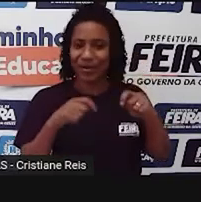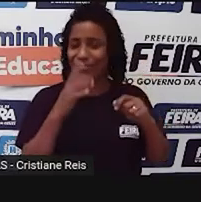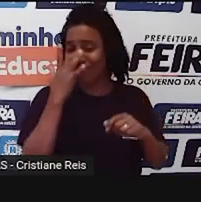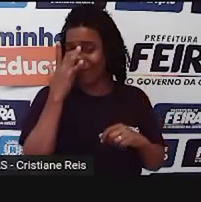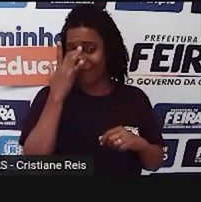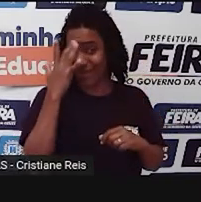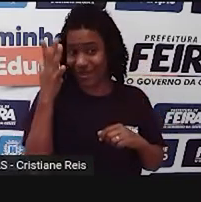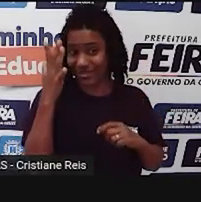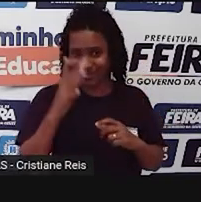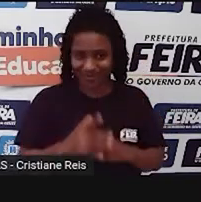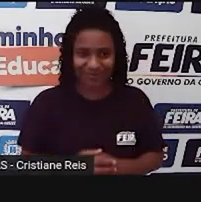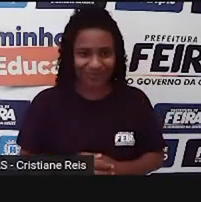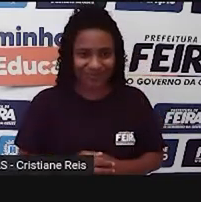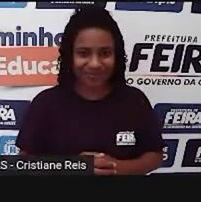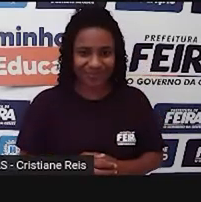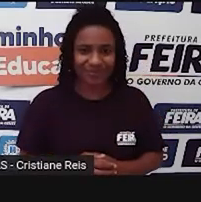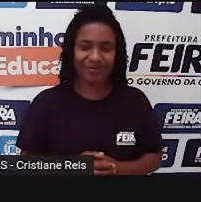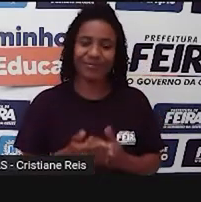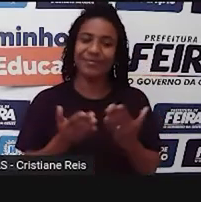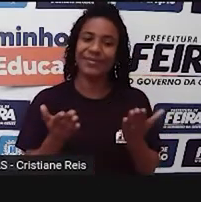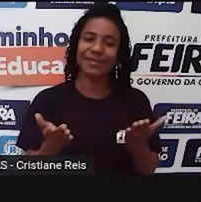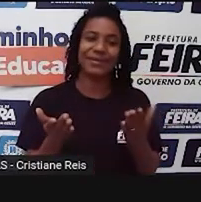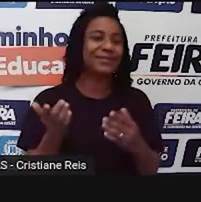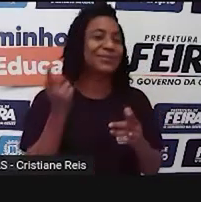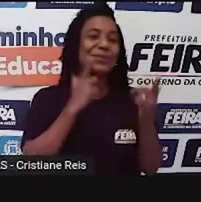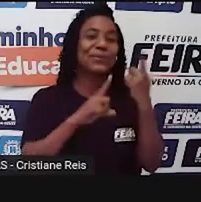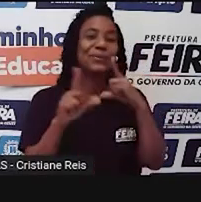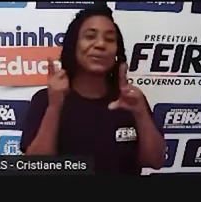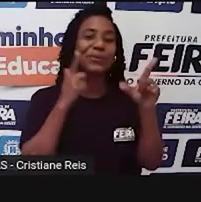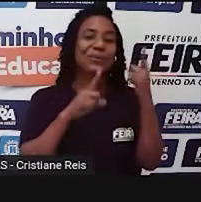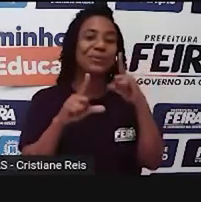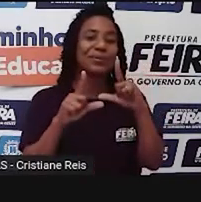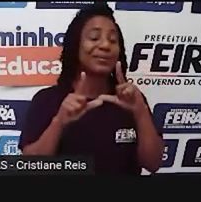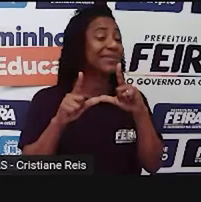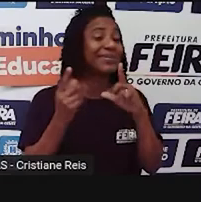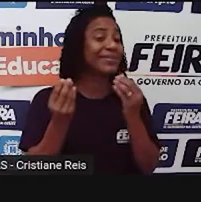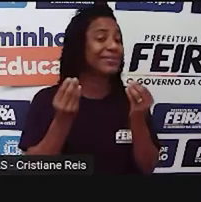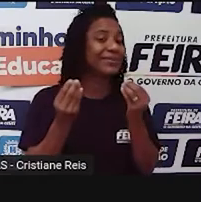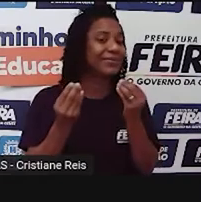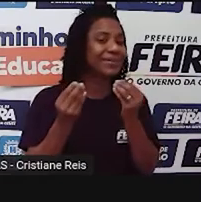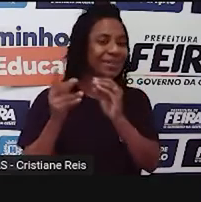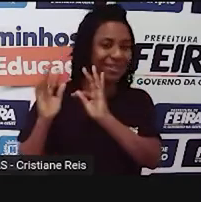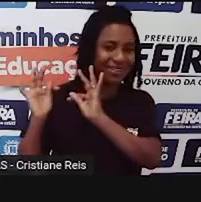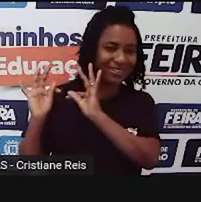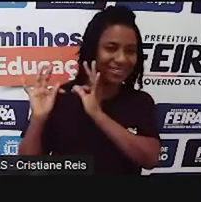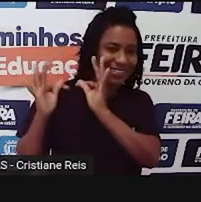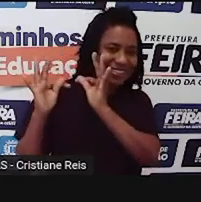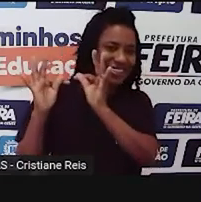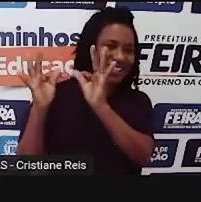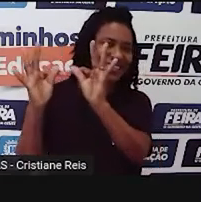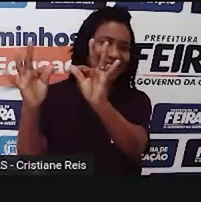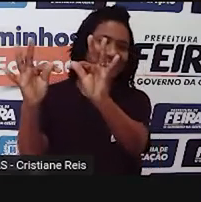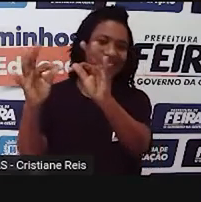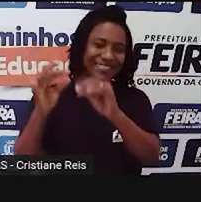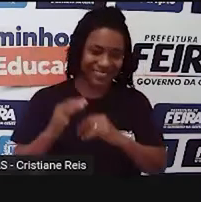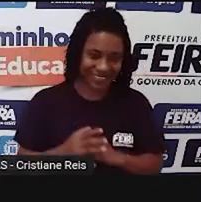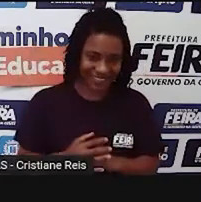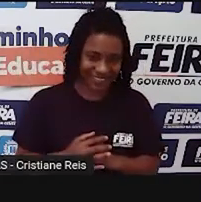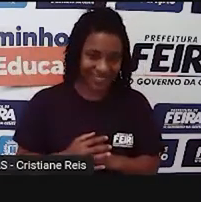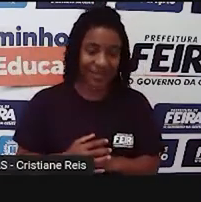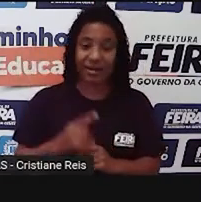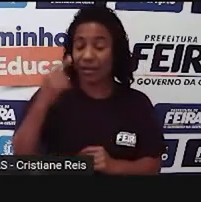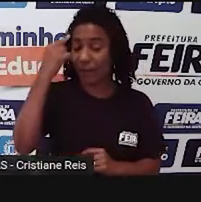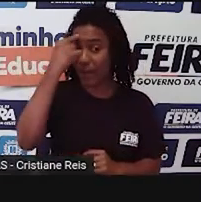a nossa vida. Como é que a gente chegou a essas ferramentas? Através da tecnologia, que é o pensar sobre uma